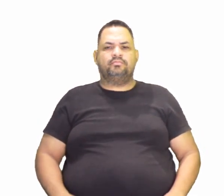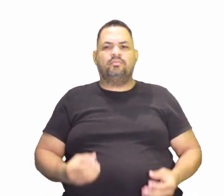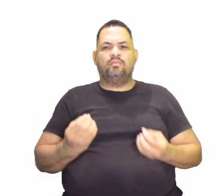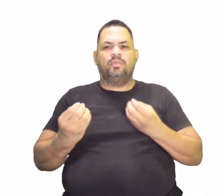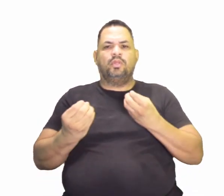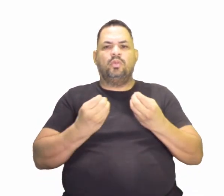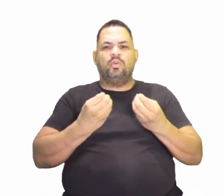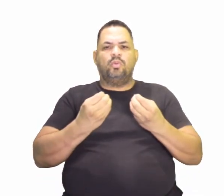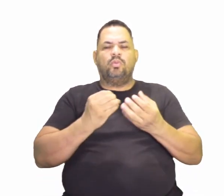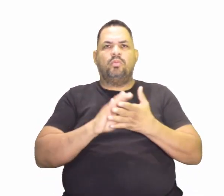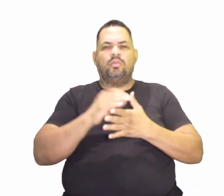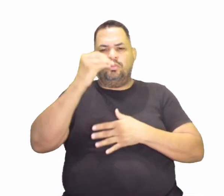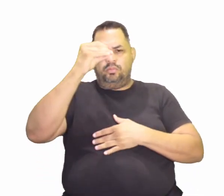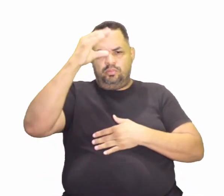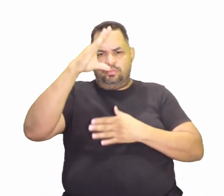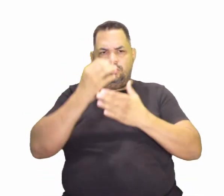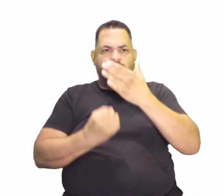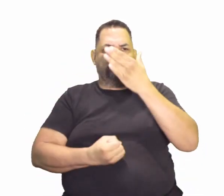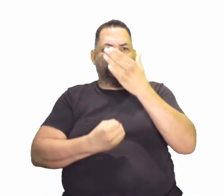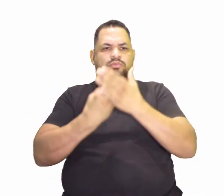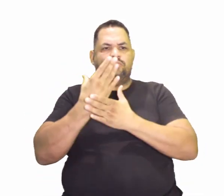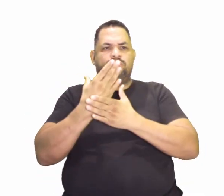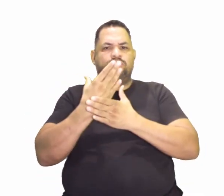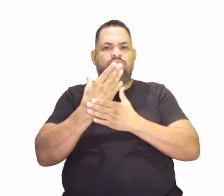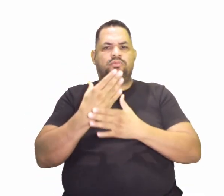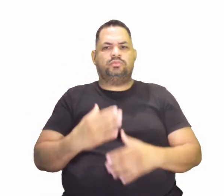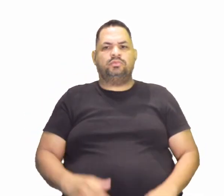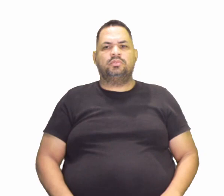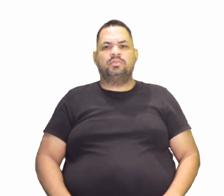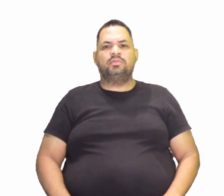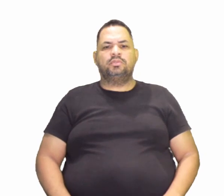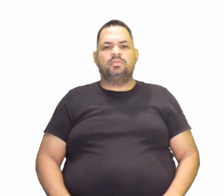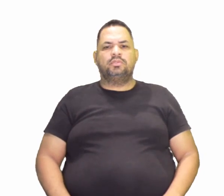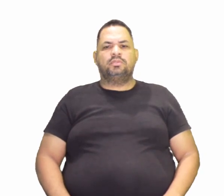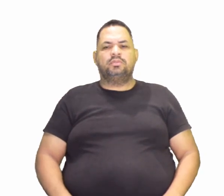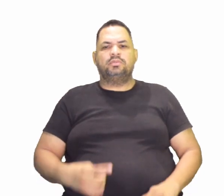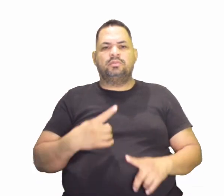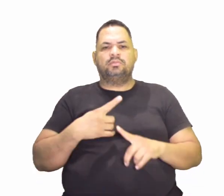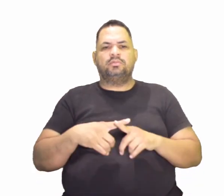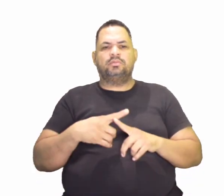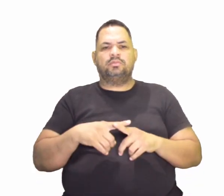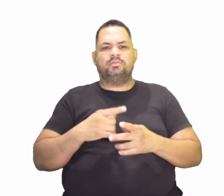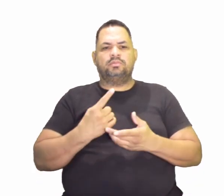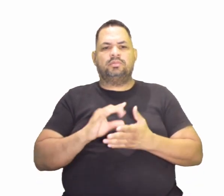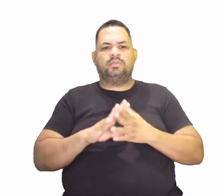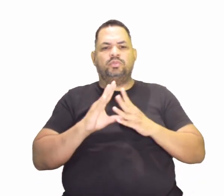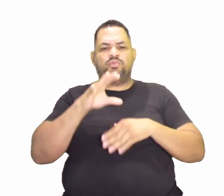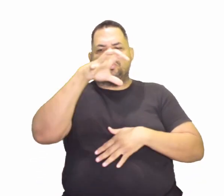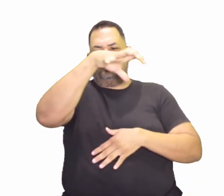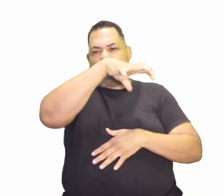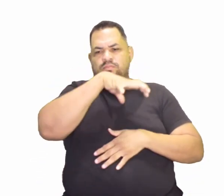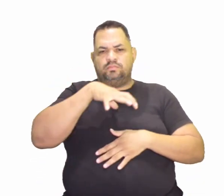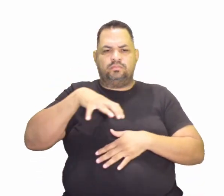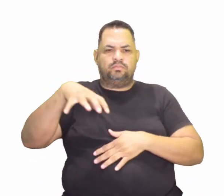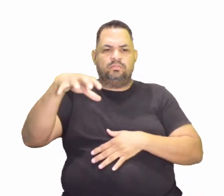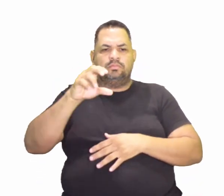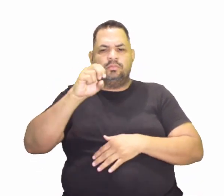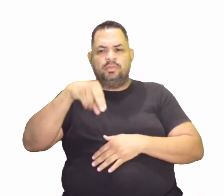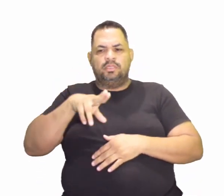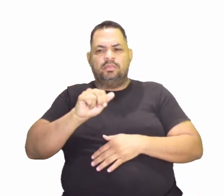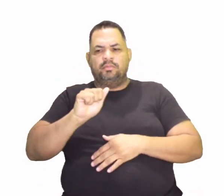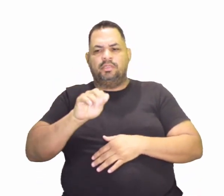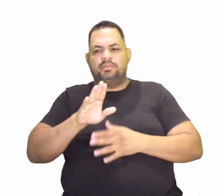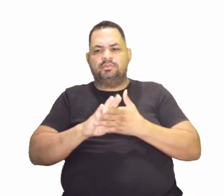como que o conhecimento vai surgir aí nesse meio? Porque o conhecimento ele vem em todas as partes. Vem em